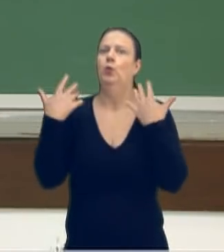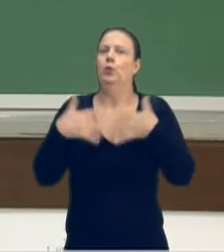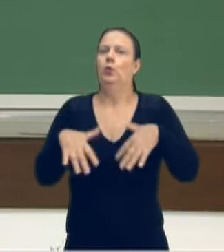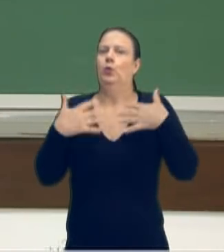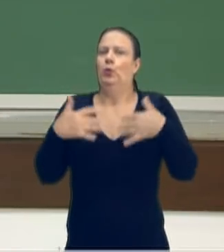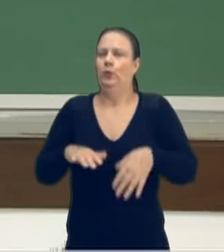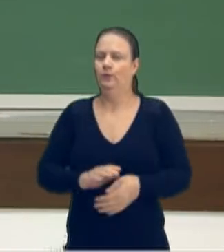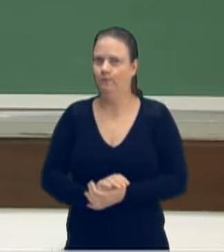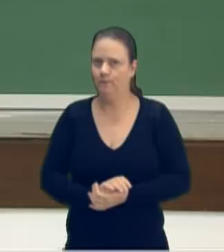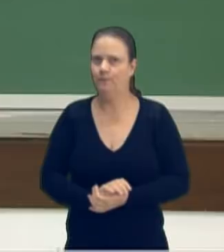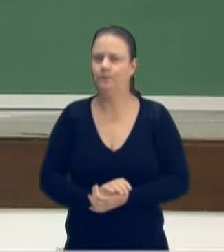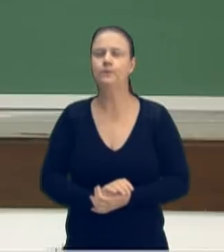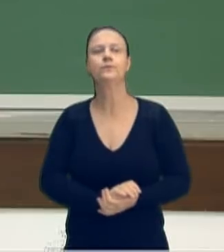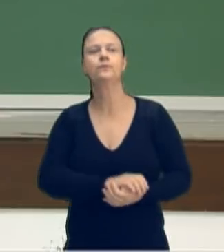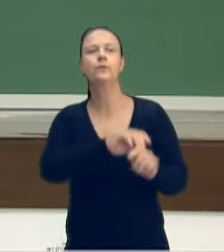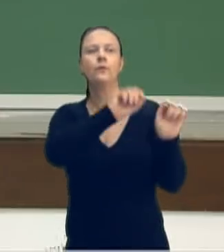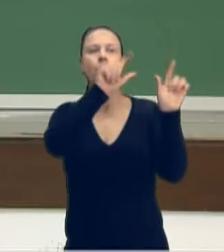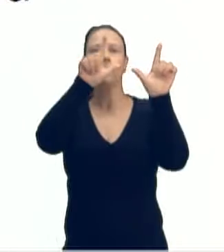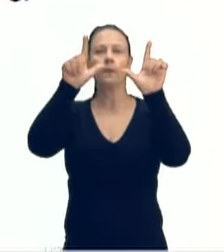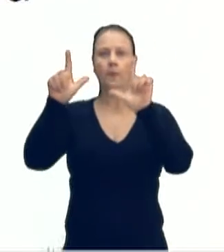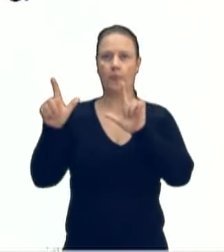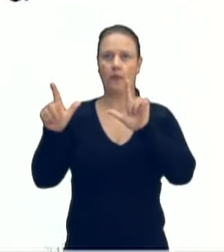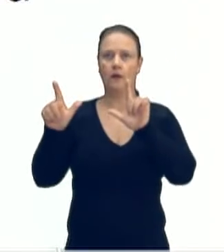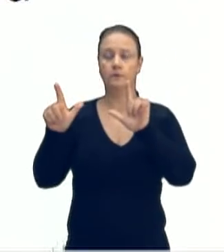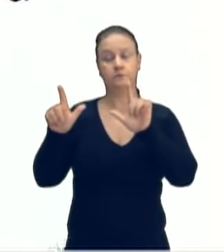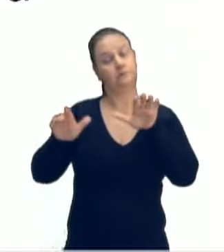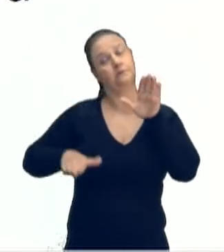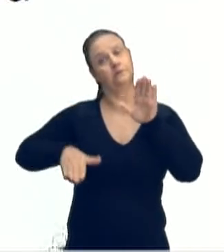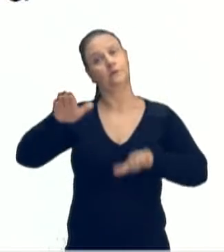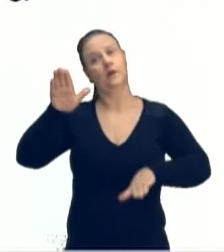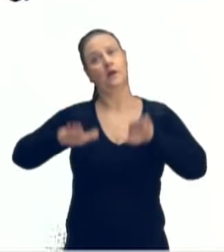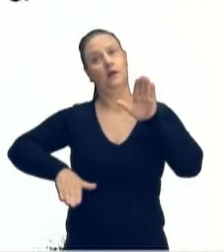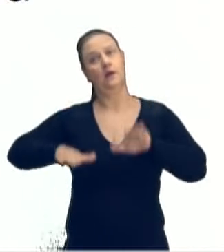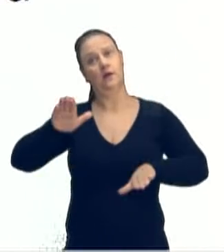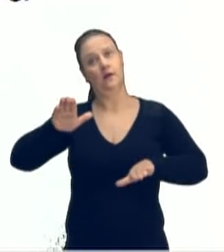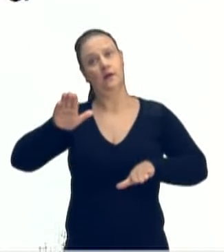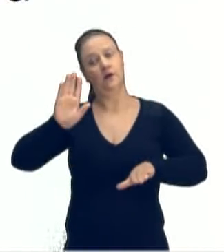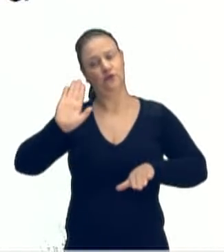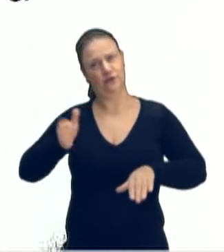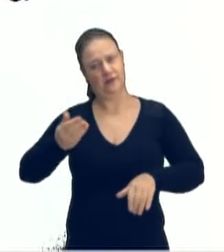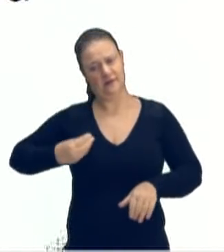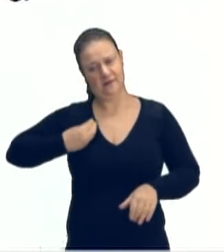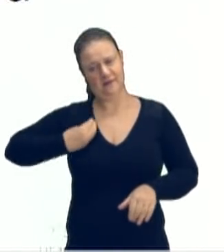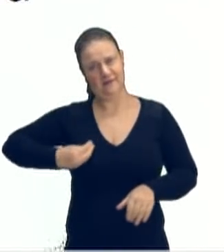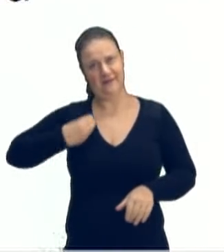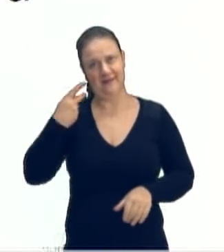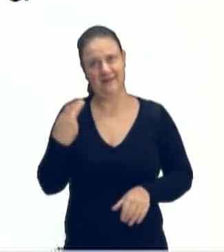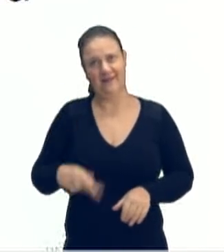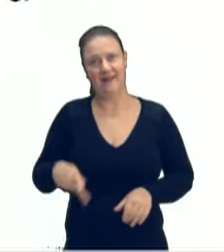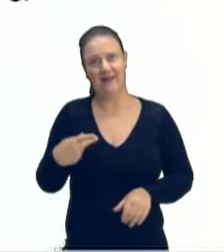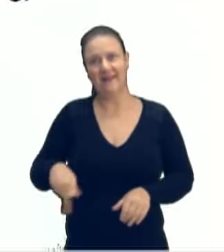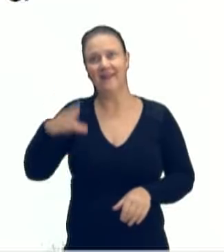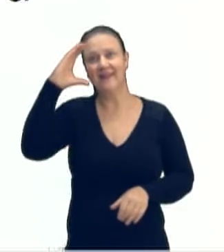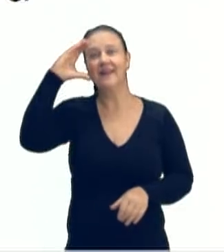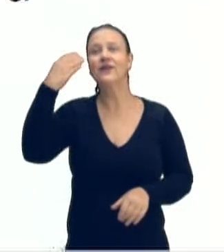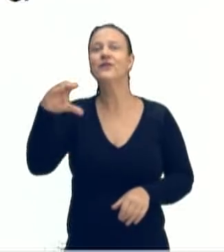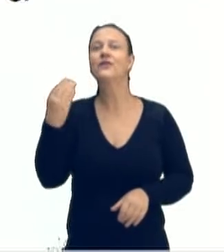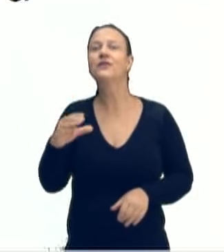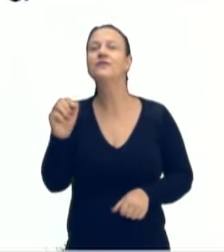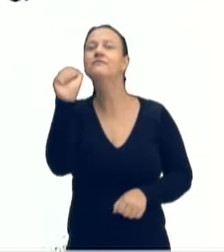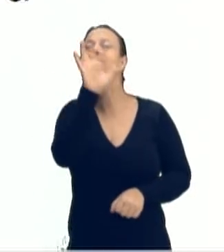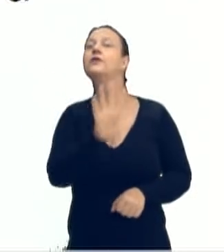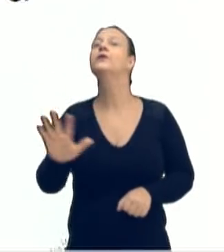slide. Esse aqui eu acho que talvez, para quem é aqui de Curitiba, ou em região mais próxima, talvez já viram essa